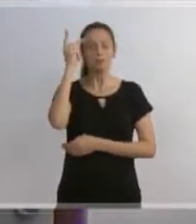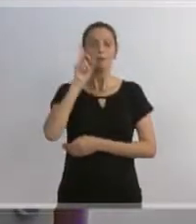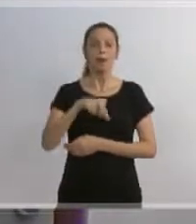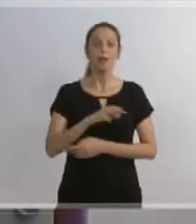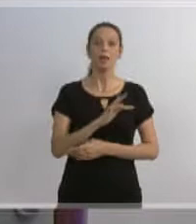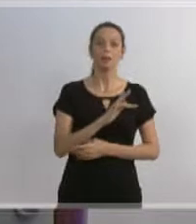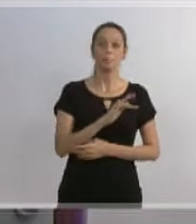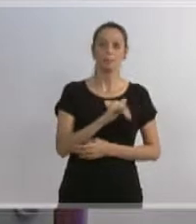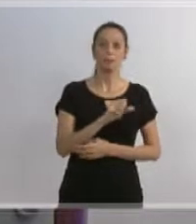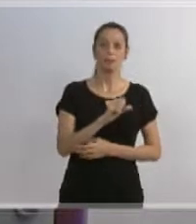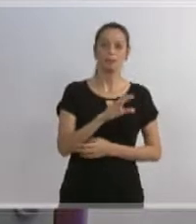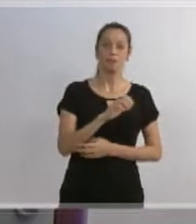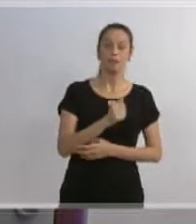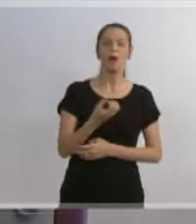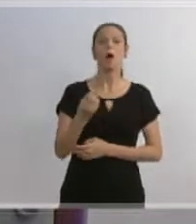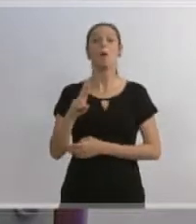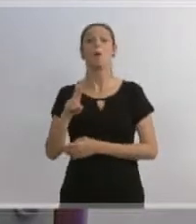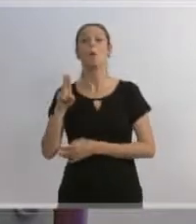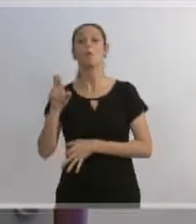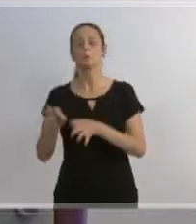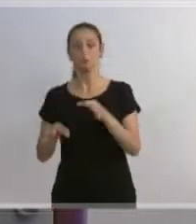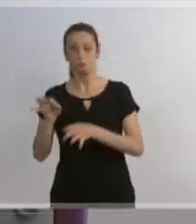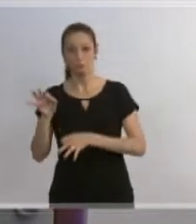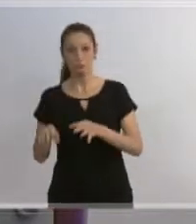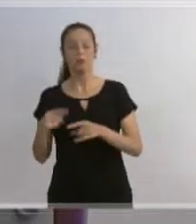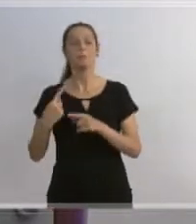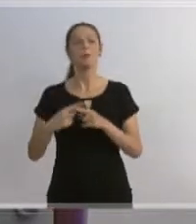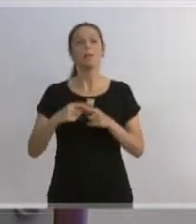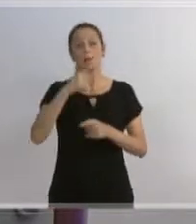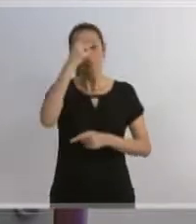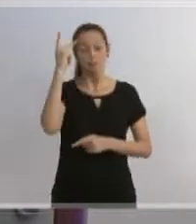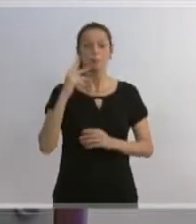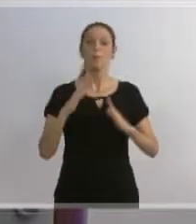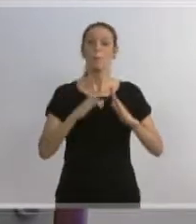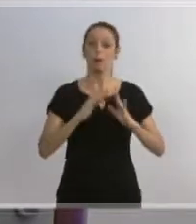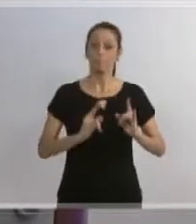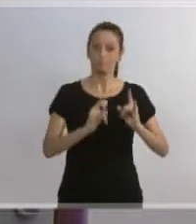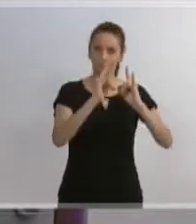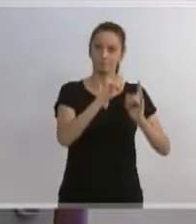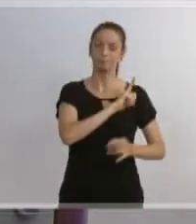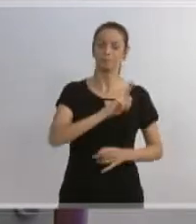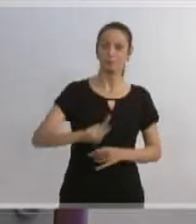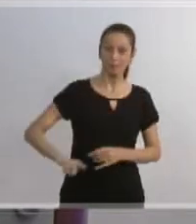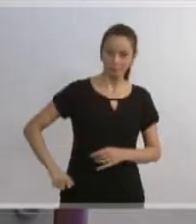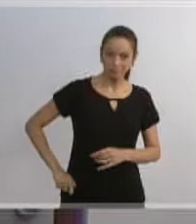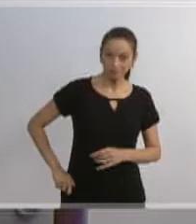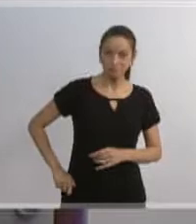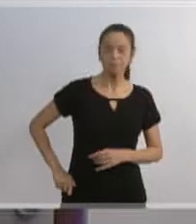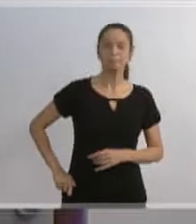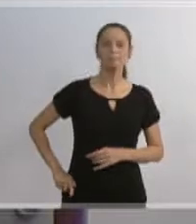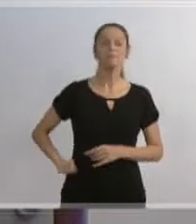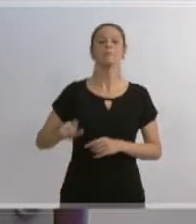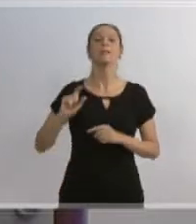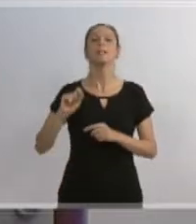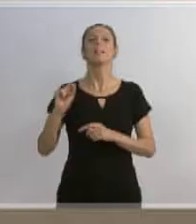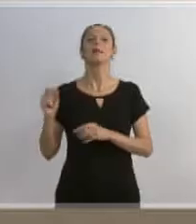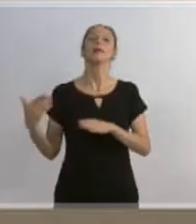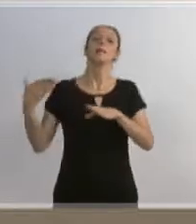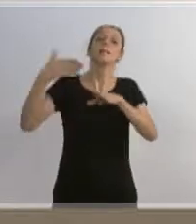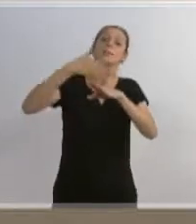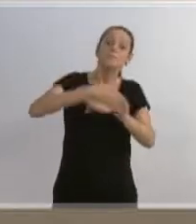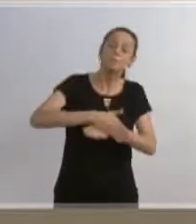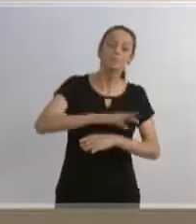quê? Porque eles fazem Minha Casa Minha Vida, depois quem tem que lá dar batida e botar em ordem a Minha Casa Minha Vida é a Polícia